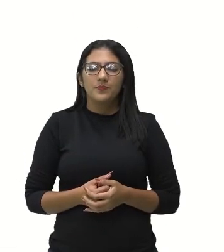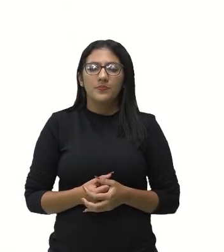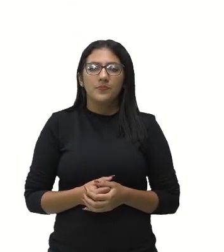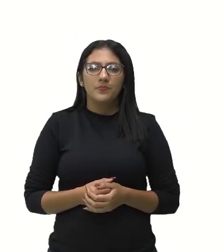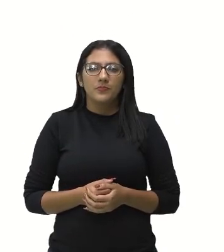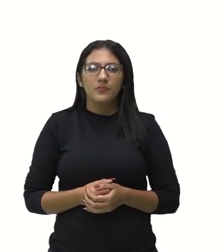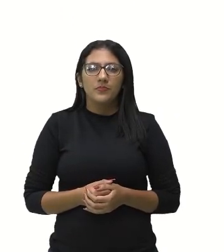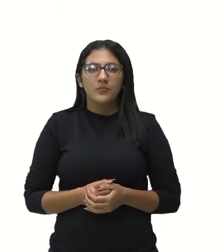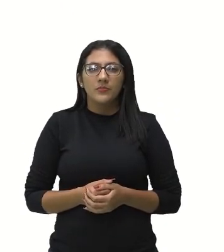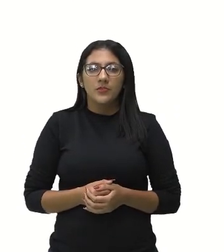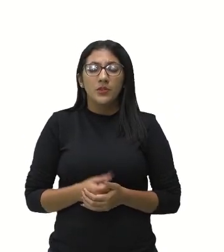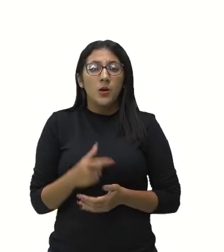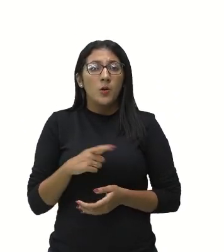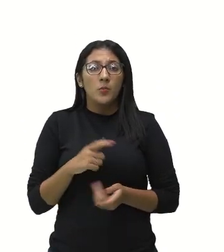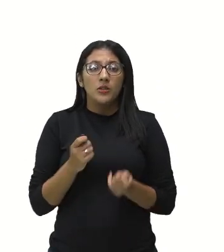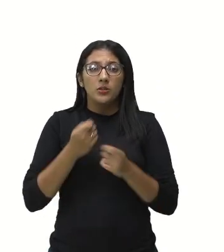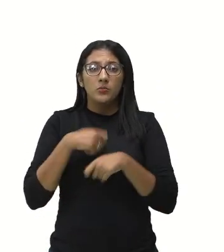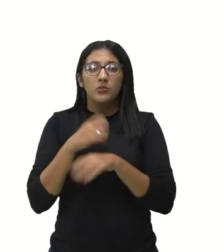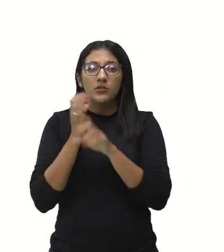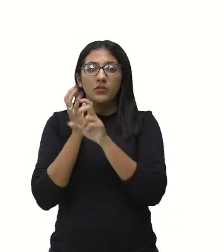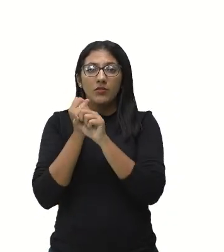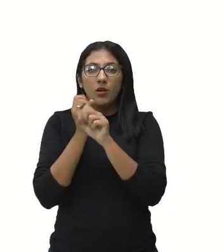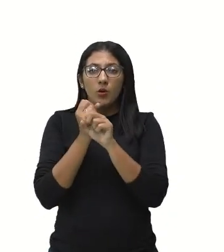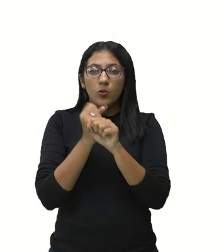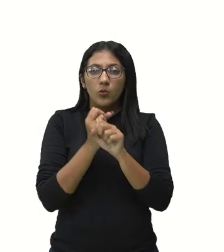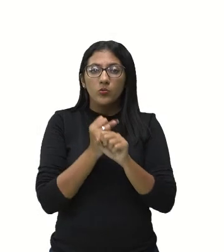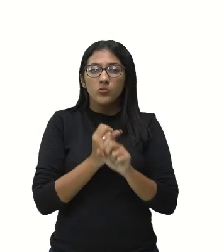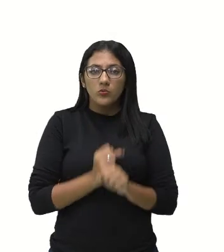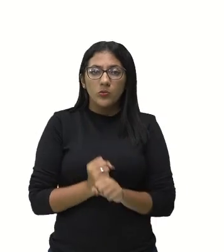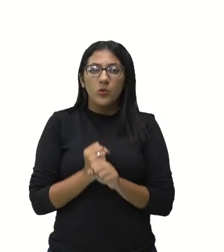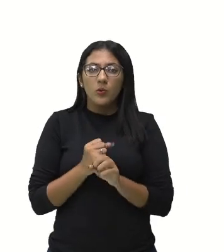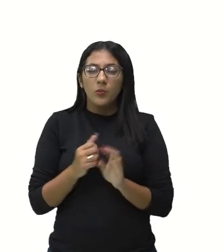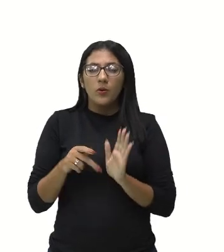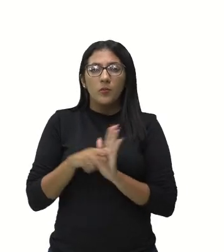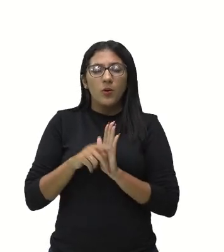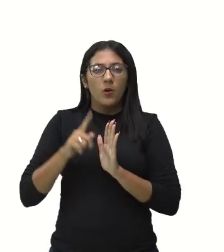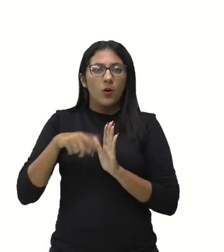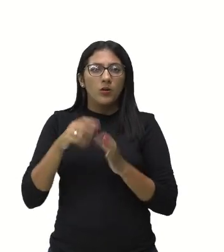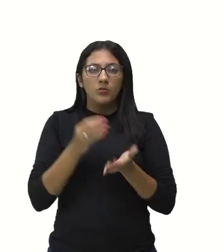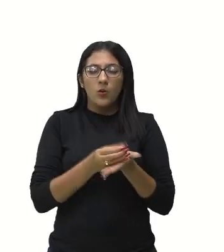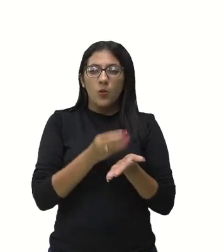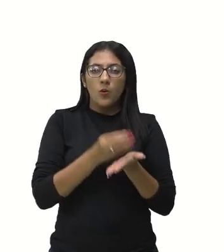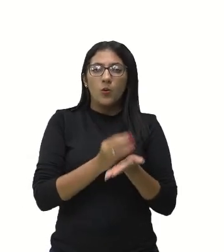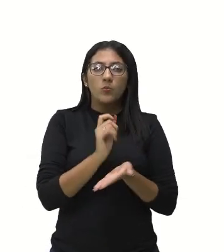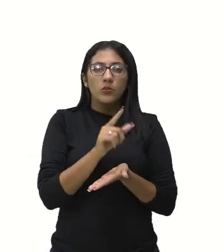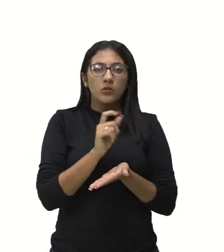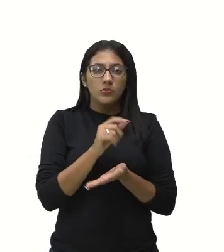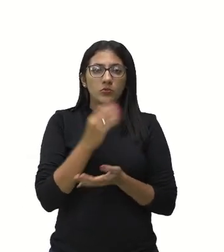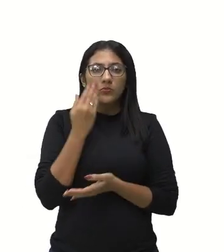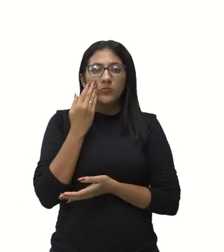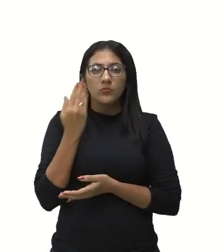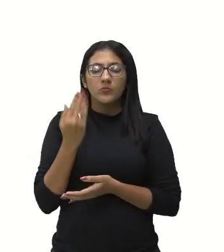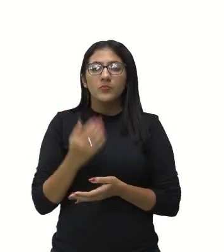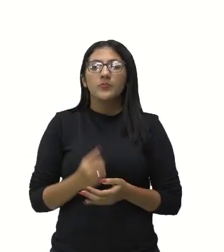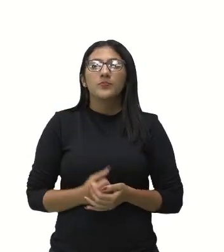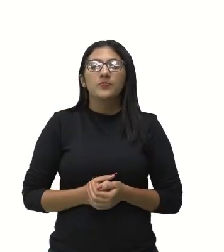então, para eu calcular o volume aqui do copo azul, ó, eu vou